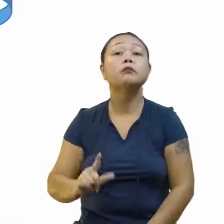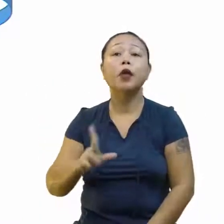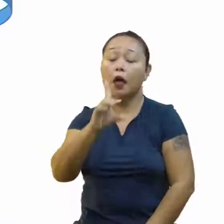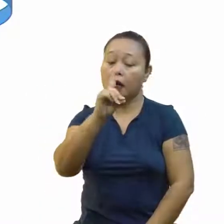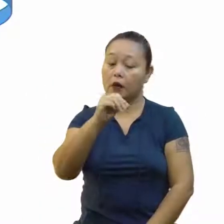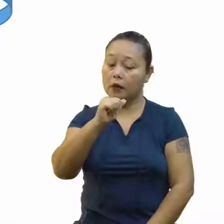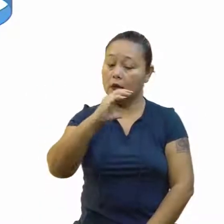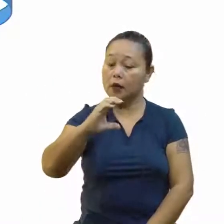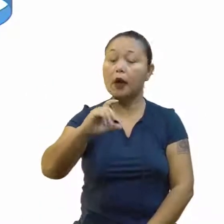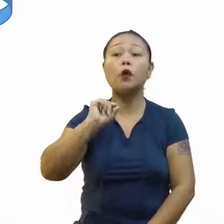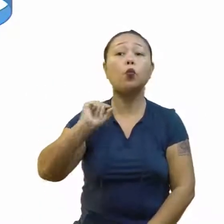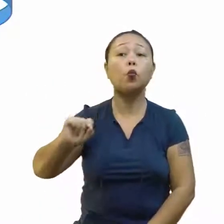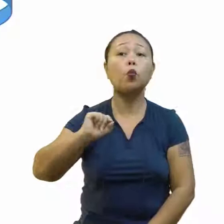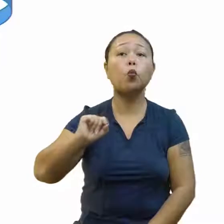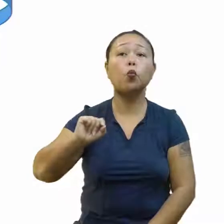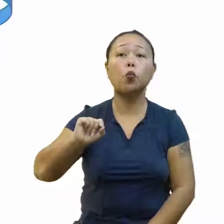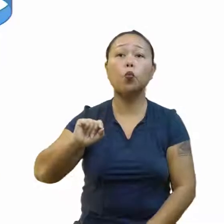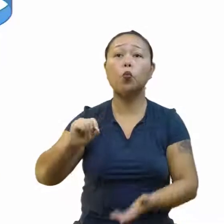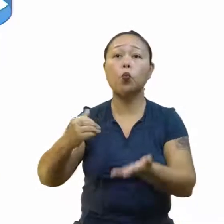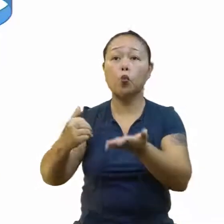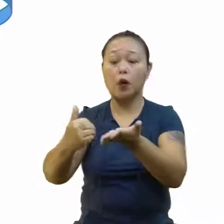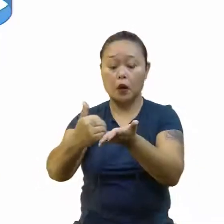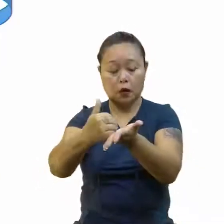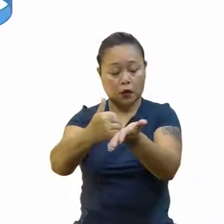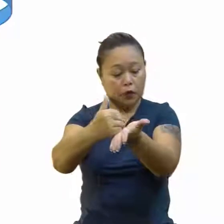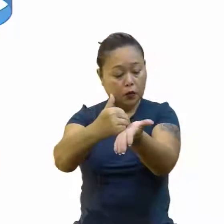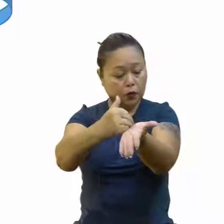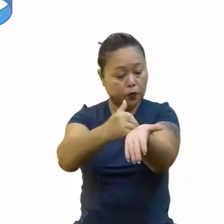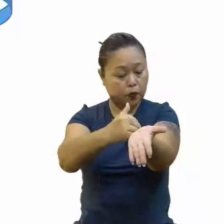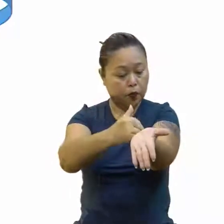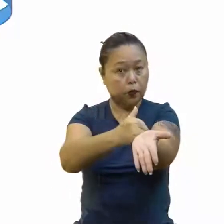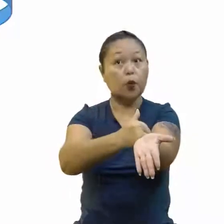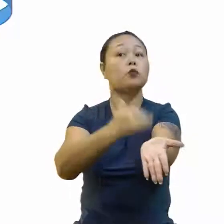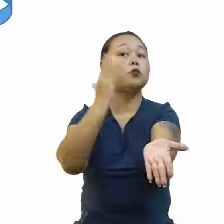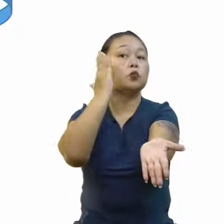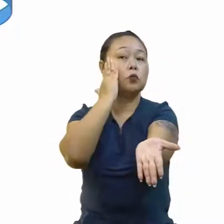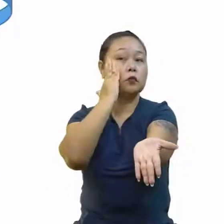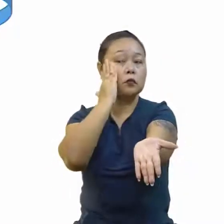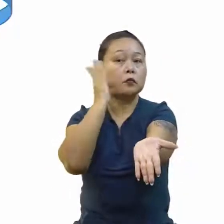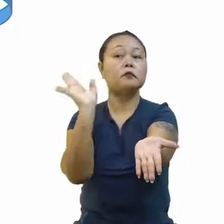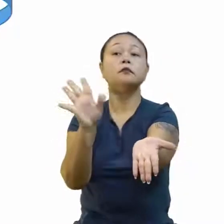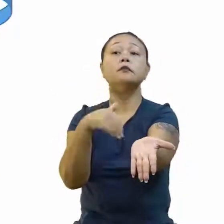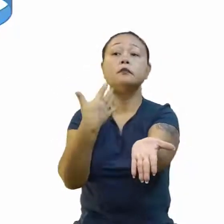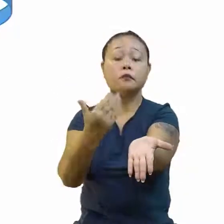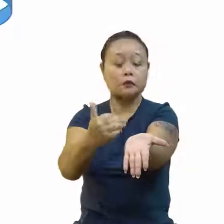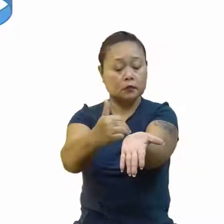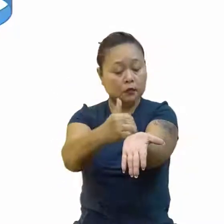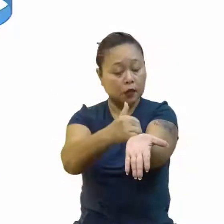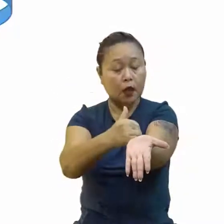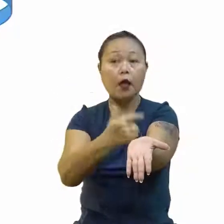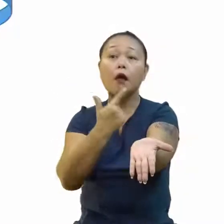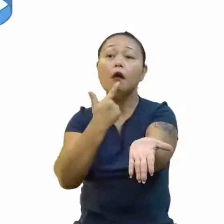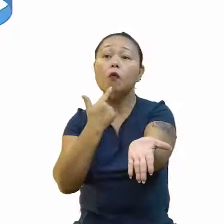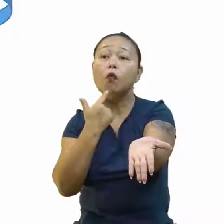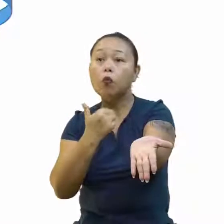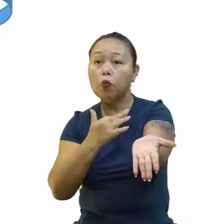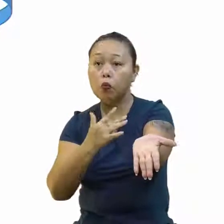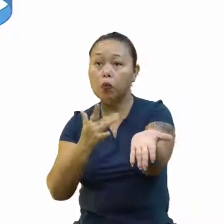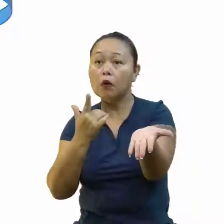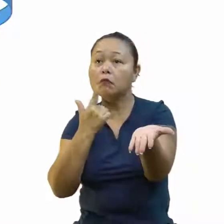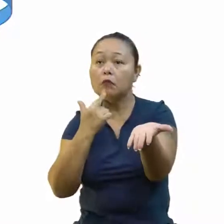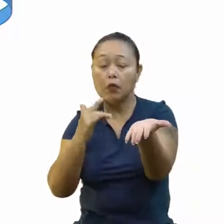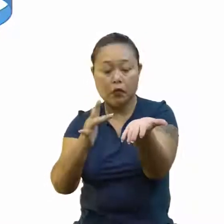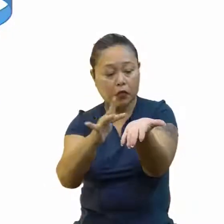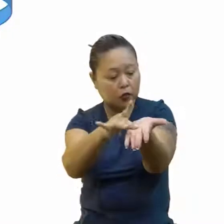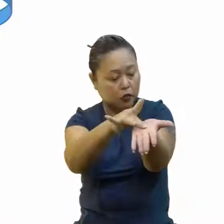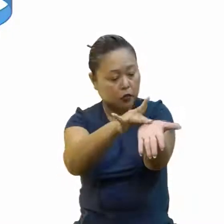vai dificultar a passagem do sangue na artéria. Já entendemos isso, né? Quando esse sangue é dificultado, ele não